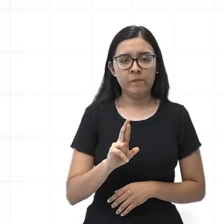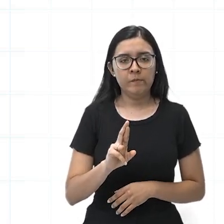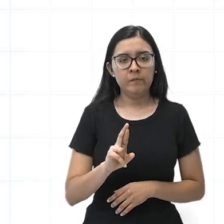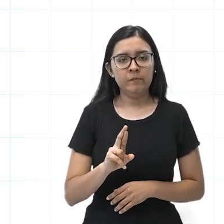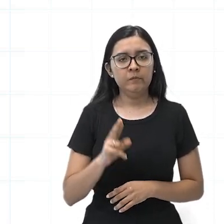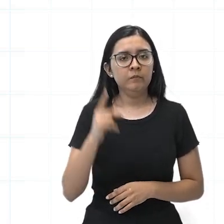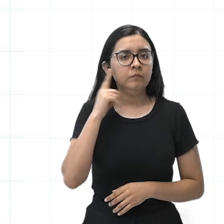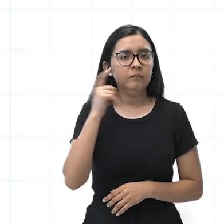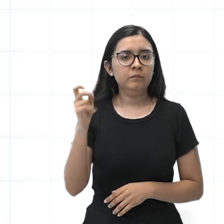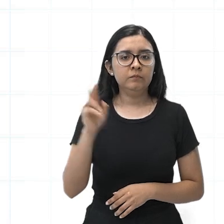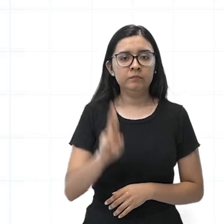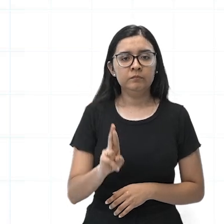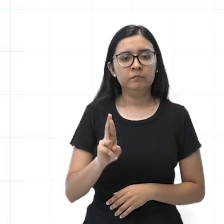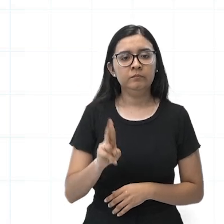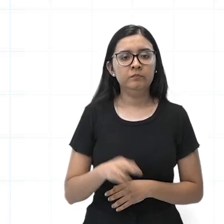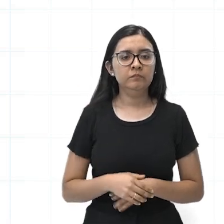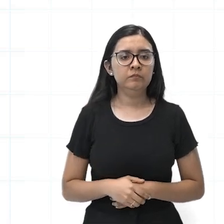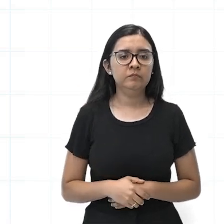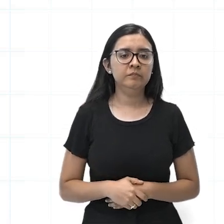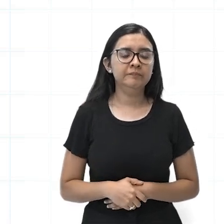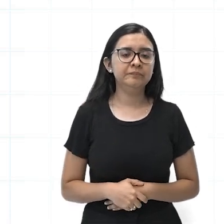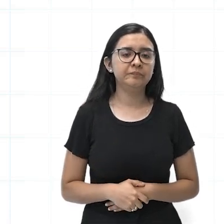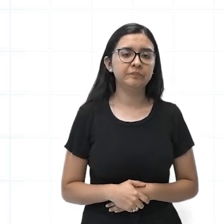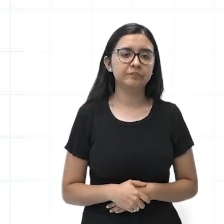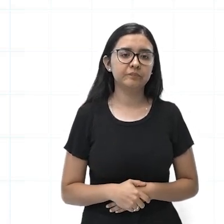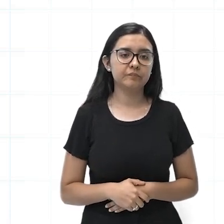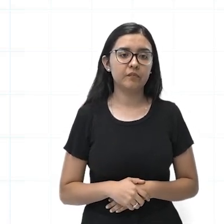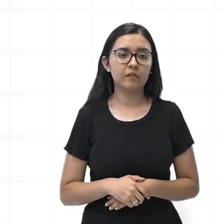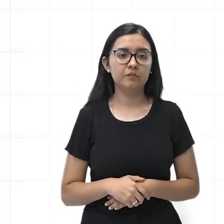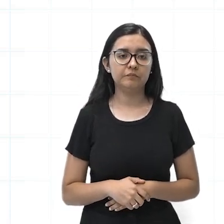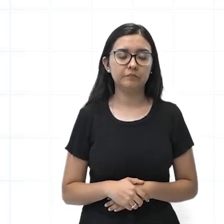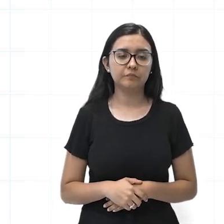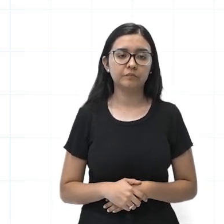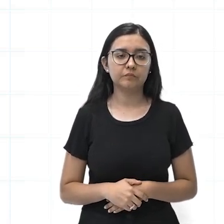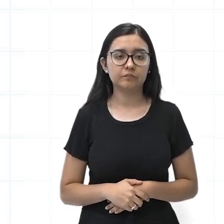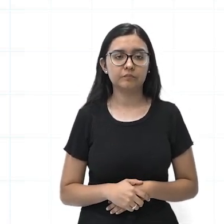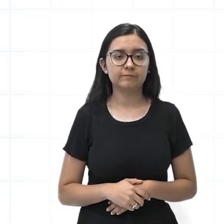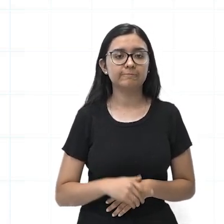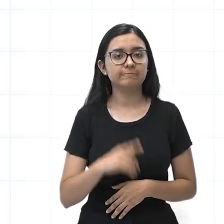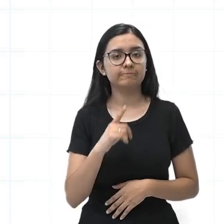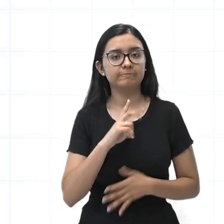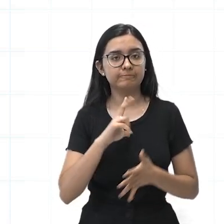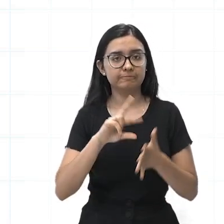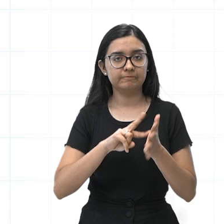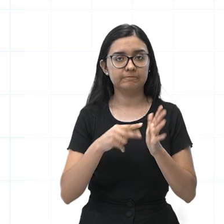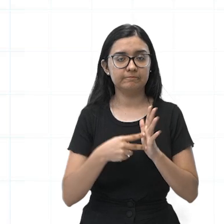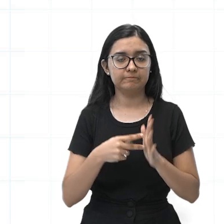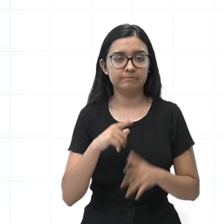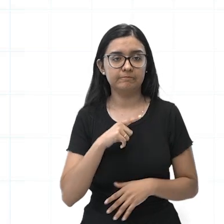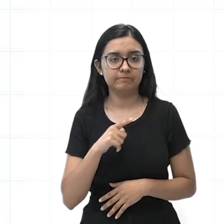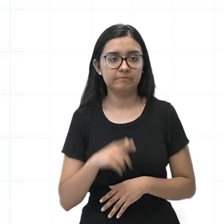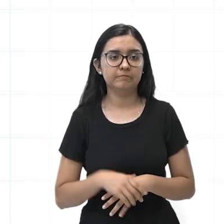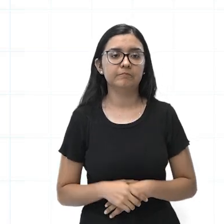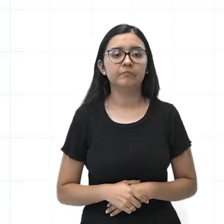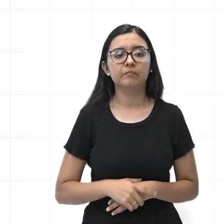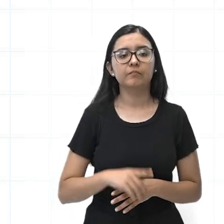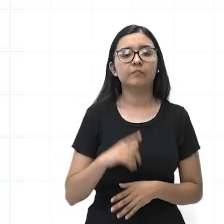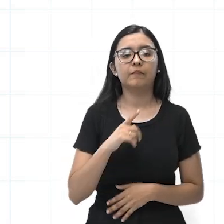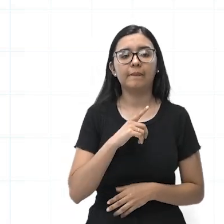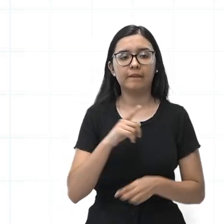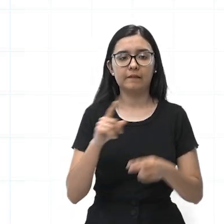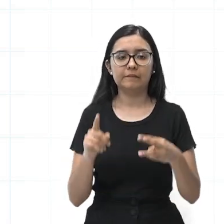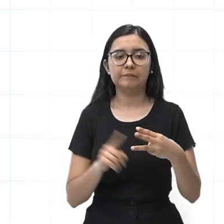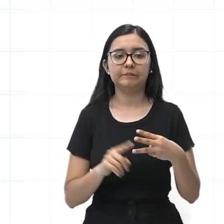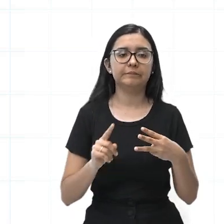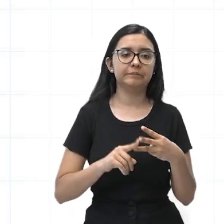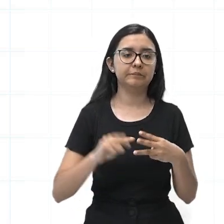have, quando conjugado com he, she, it, vai ser has, e ele significa ter. A palavrinha to play, o verbo to play, também